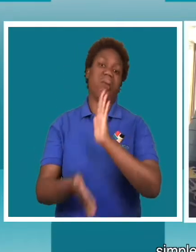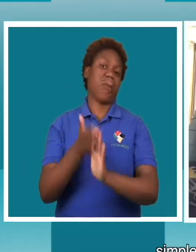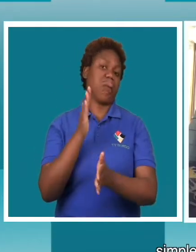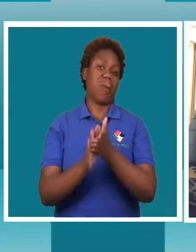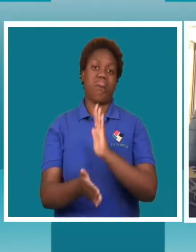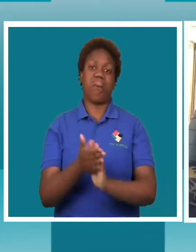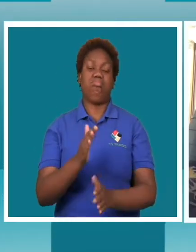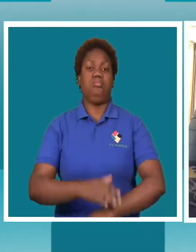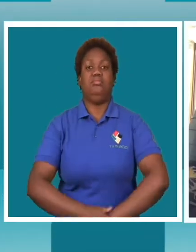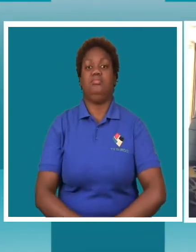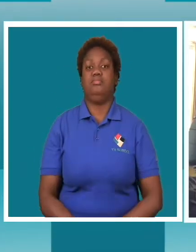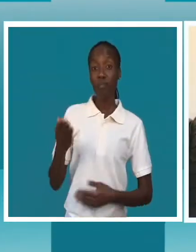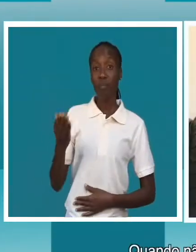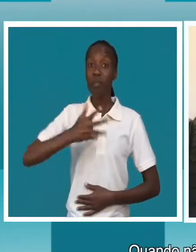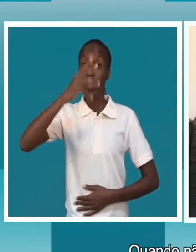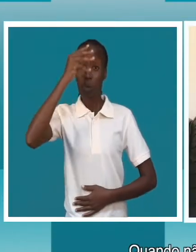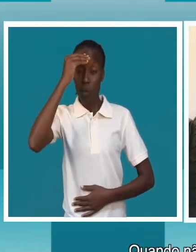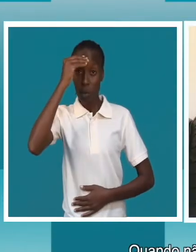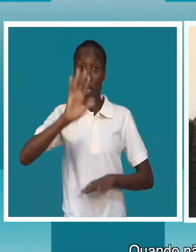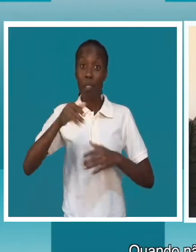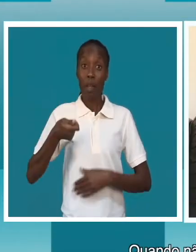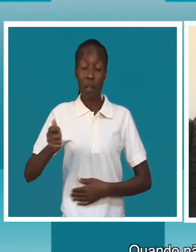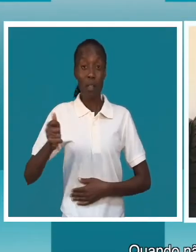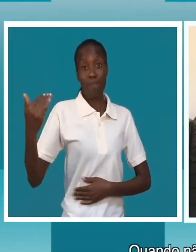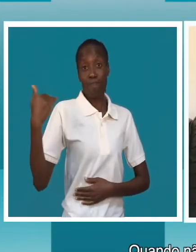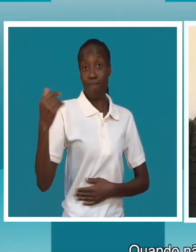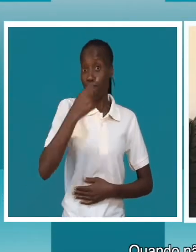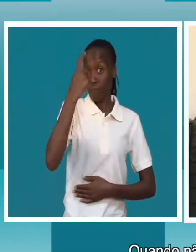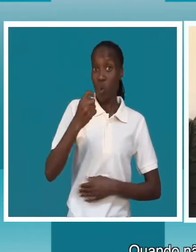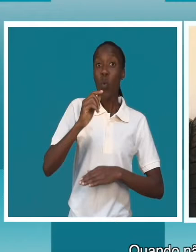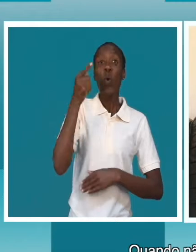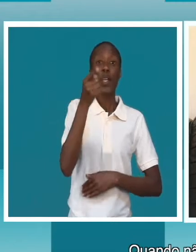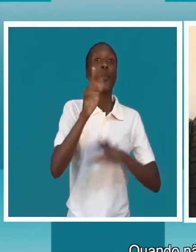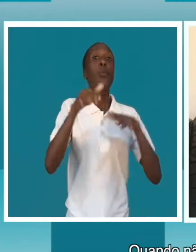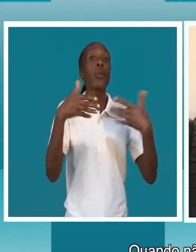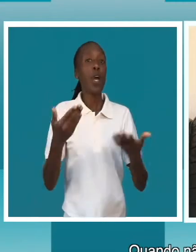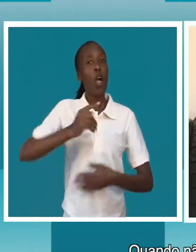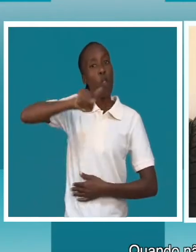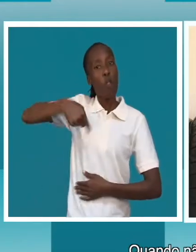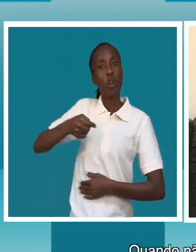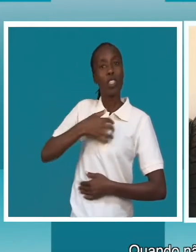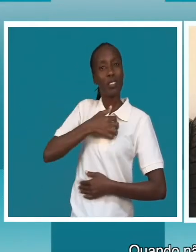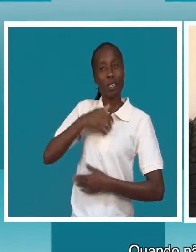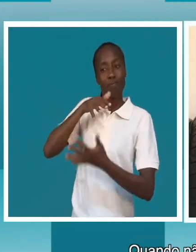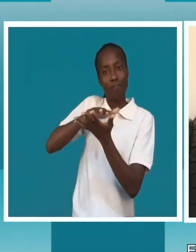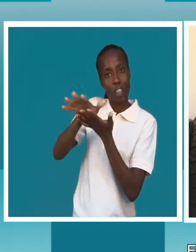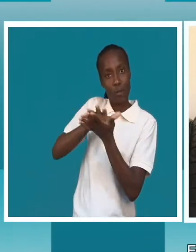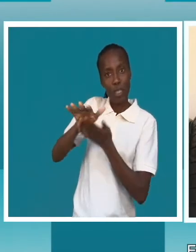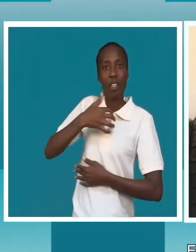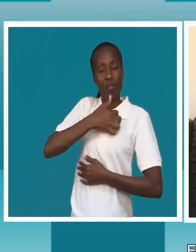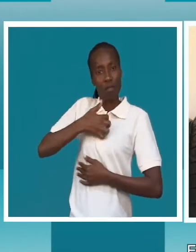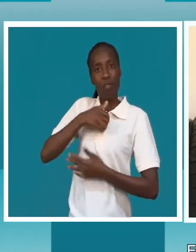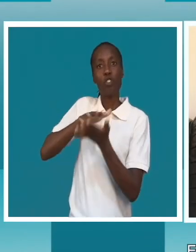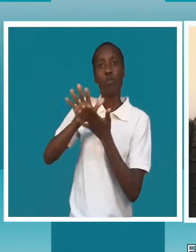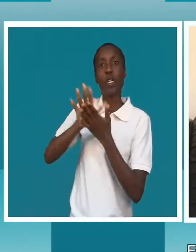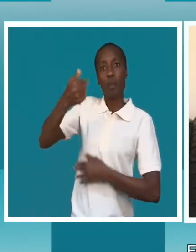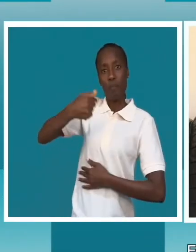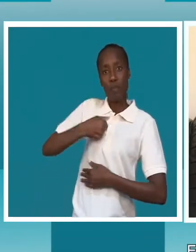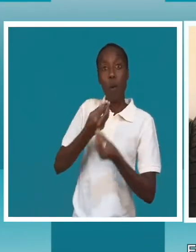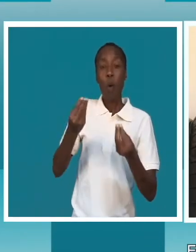com os ouvidos quando não entendo então ela pergunta aquilo que é então a gente tenta explicar eu tento explicar